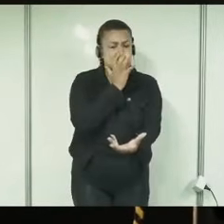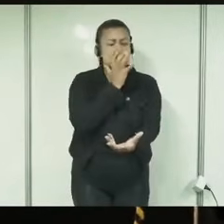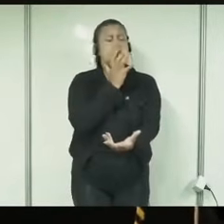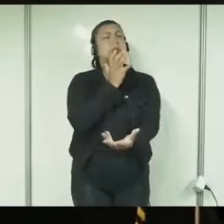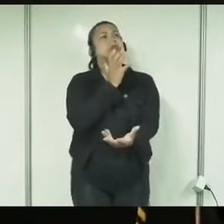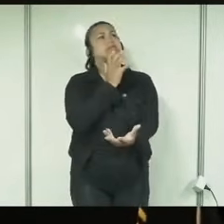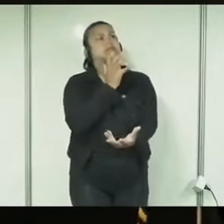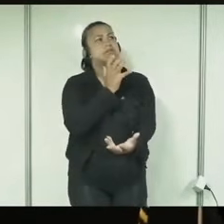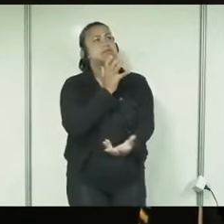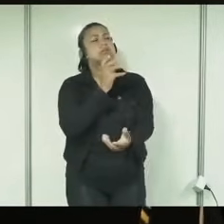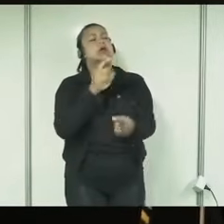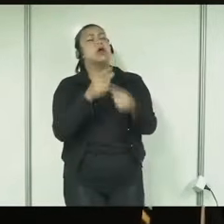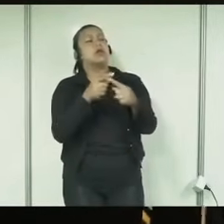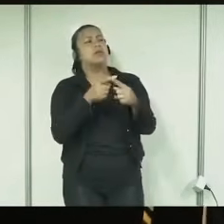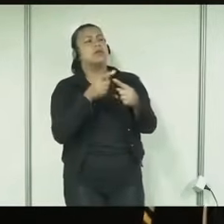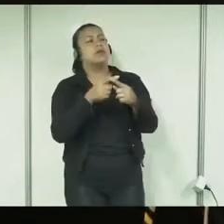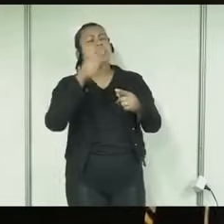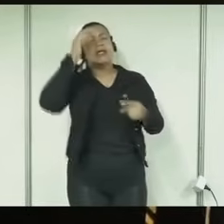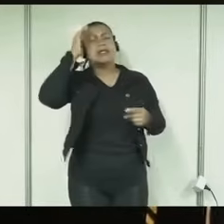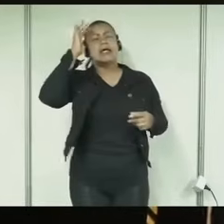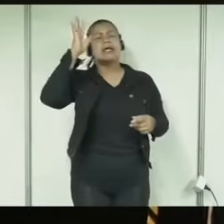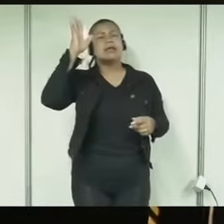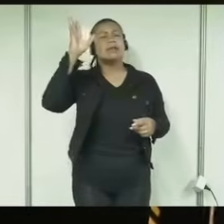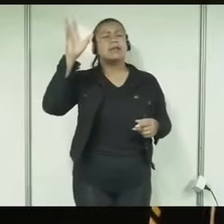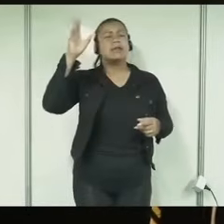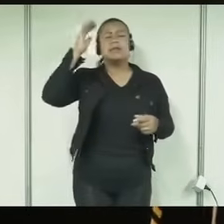coisas boas para os outros,